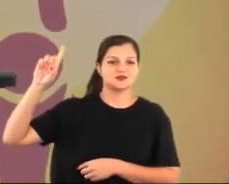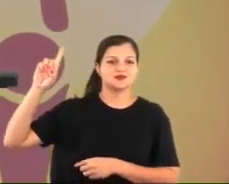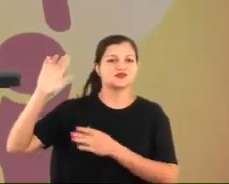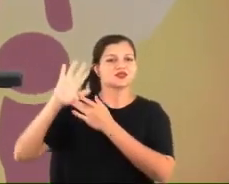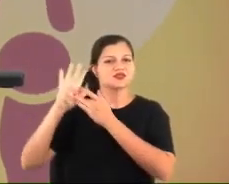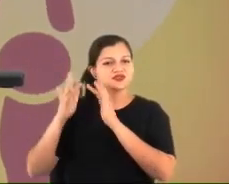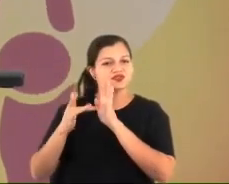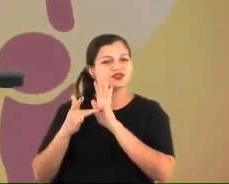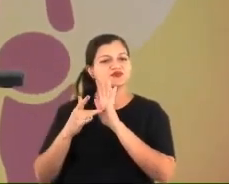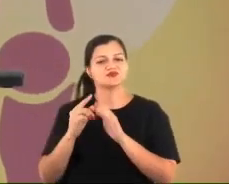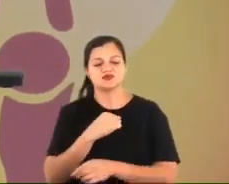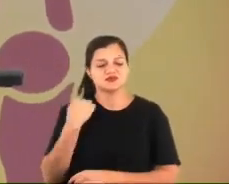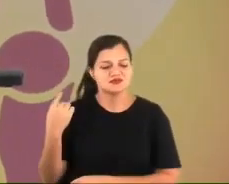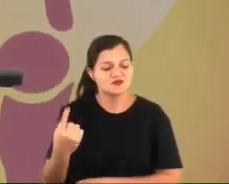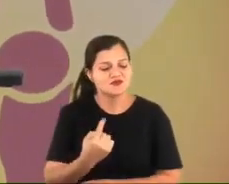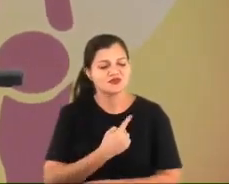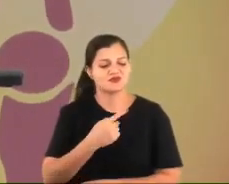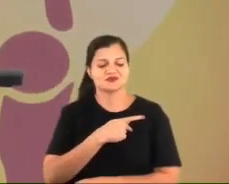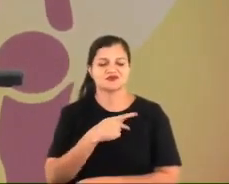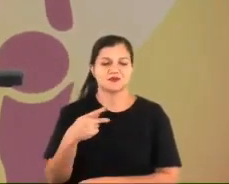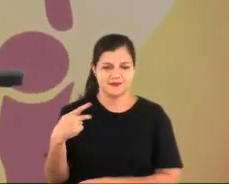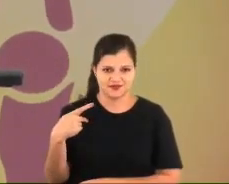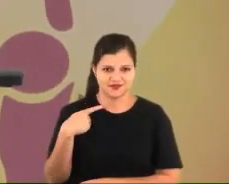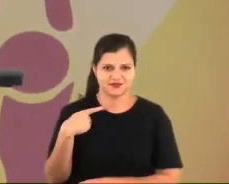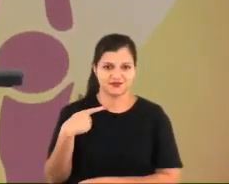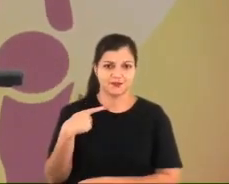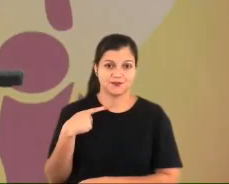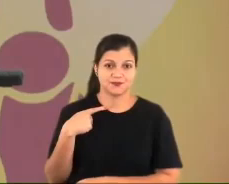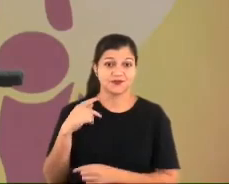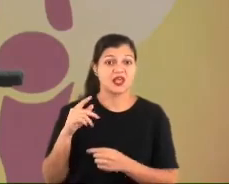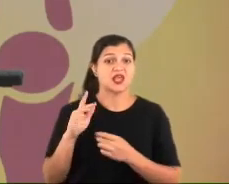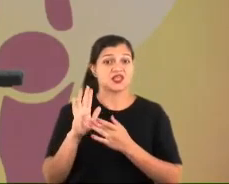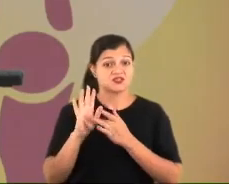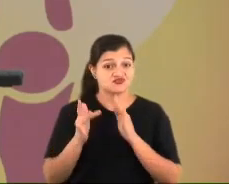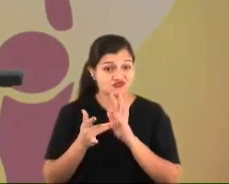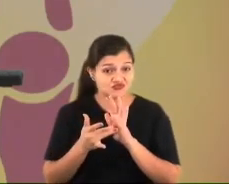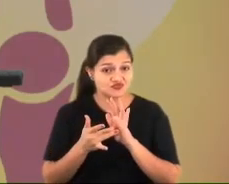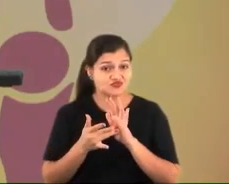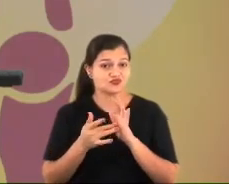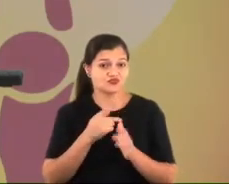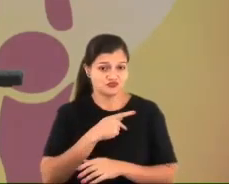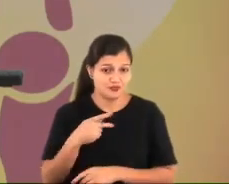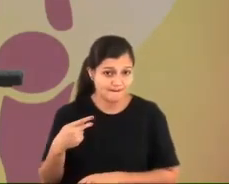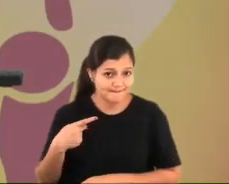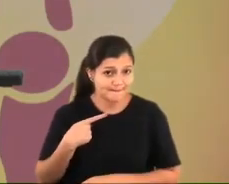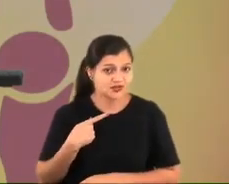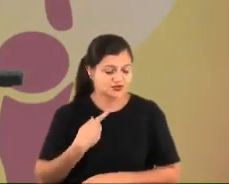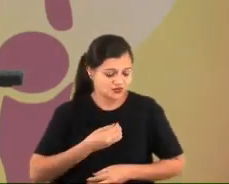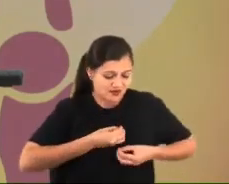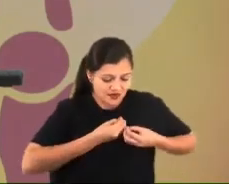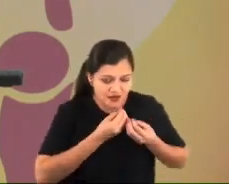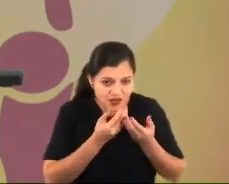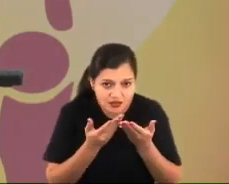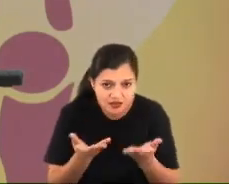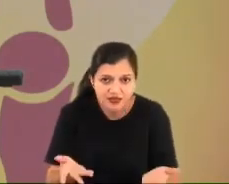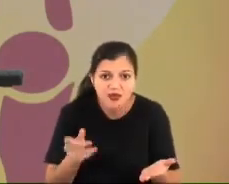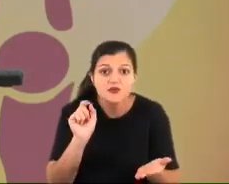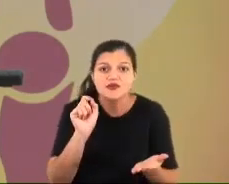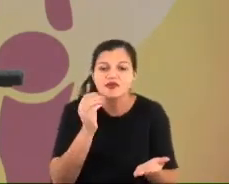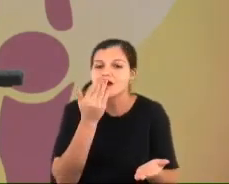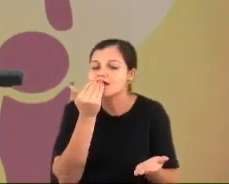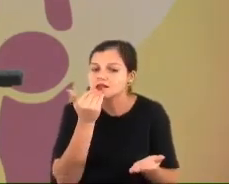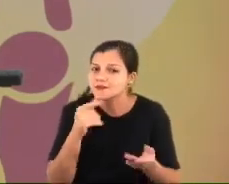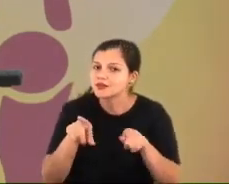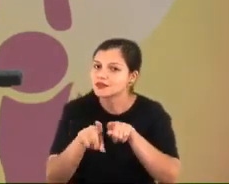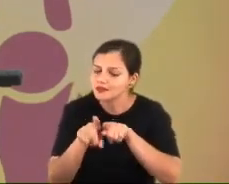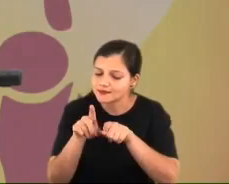também é o nosso pastor. E o pastor, ele dá o quê? Alimento e ele dá proteção. Hoje, para